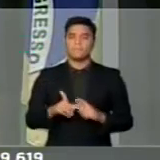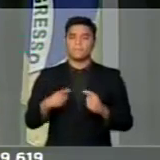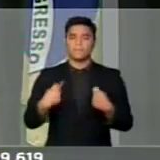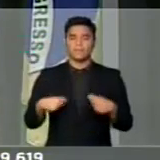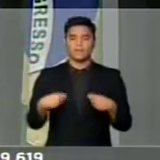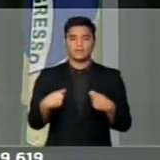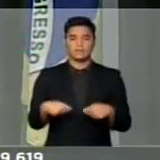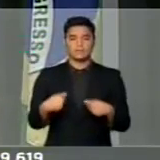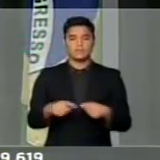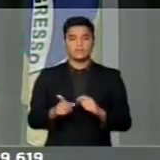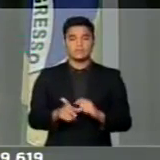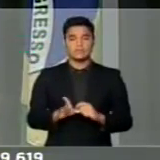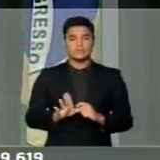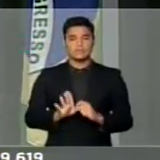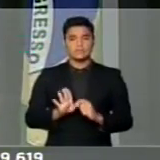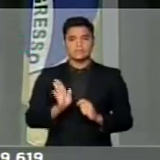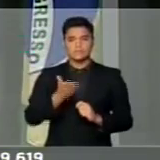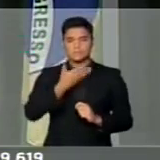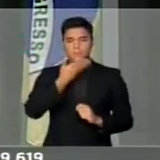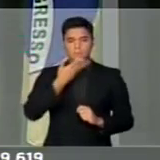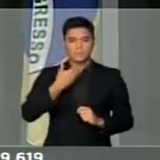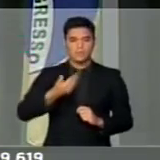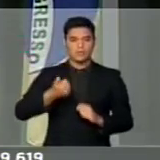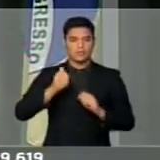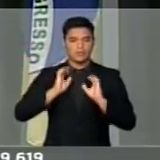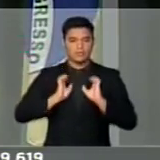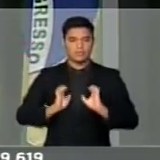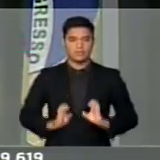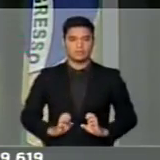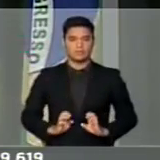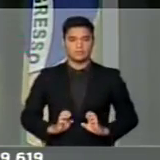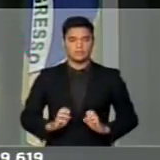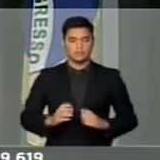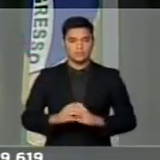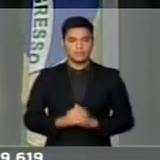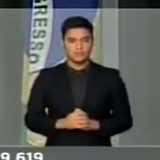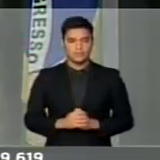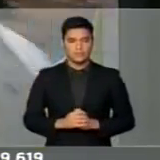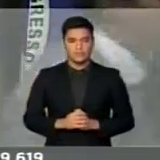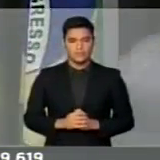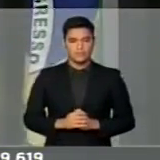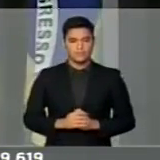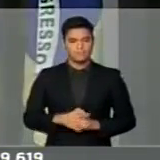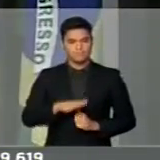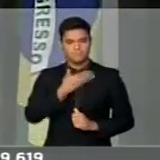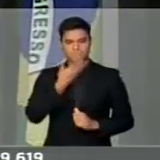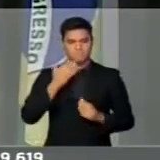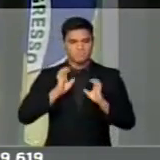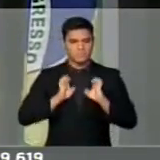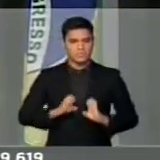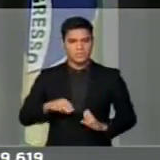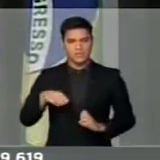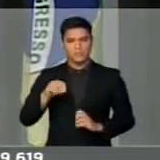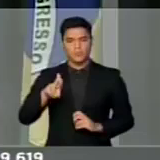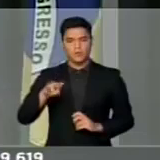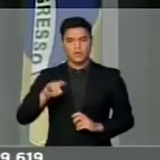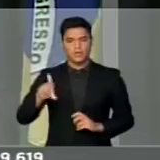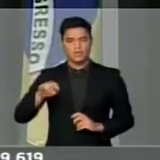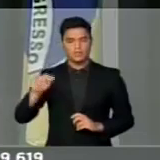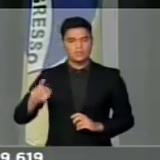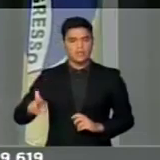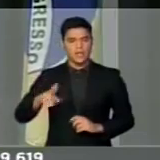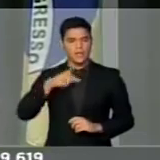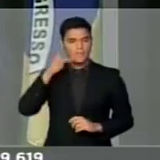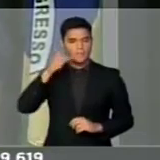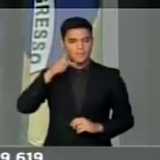preciso moralizar, para concluir, moralizar a política.